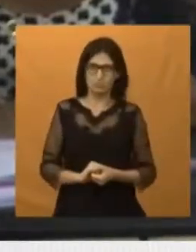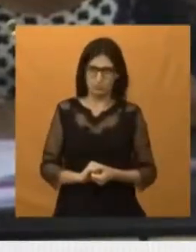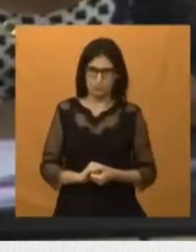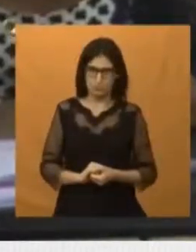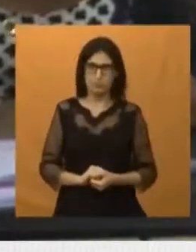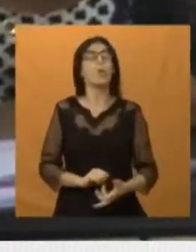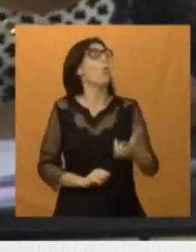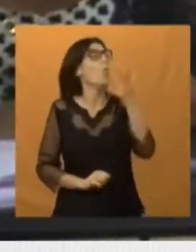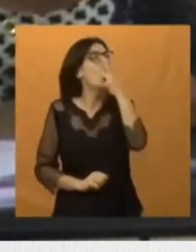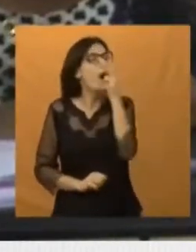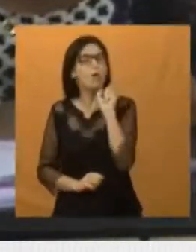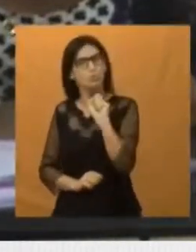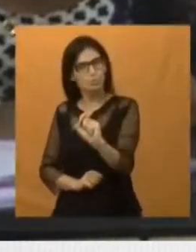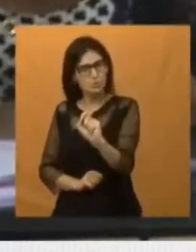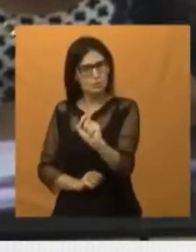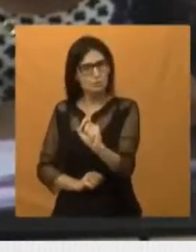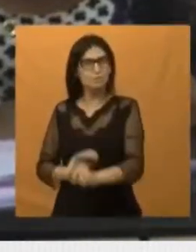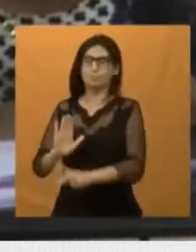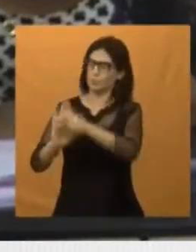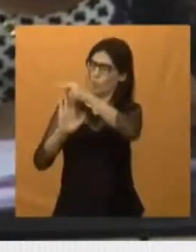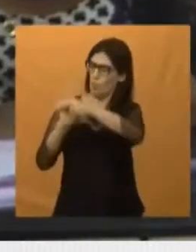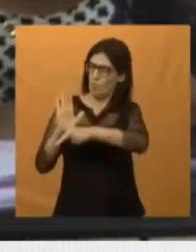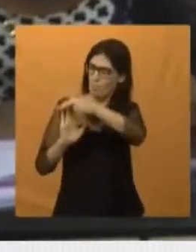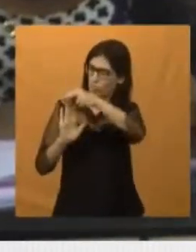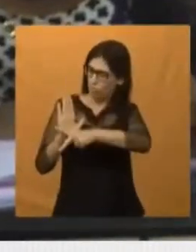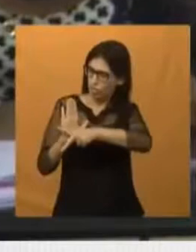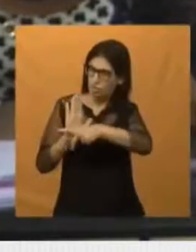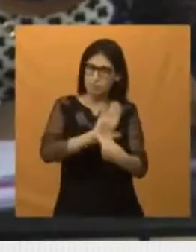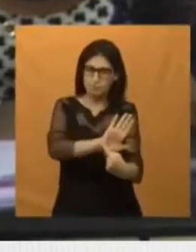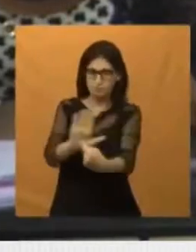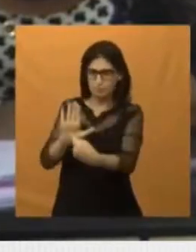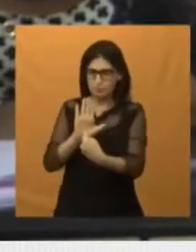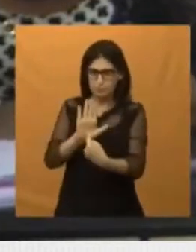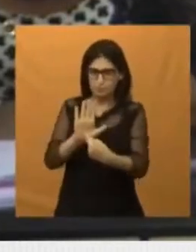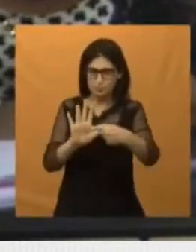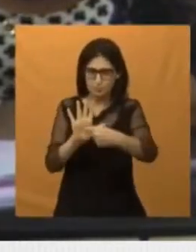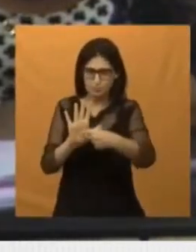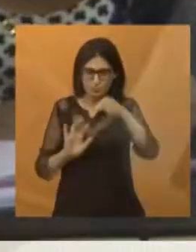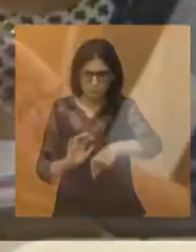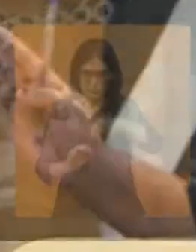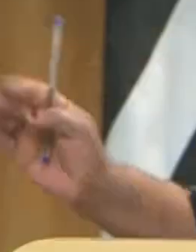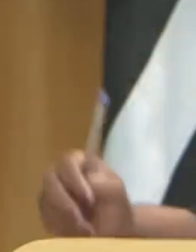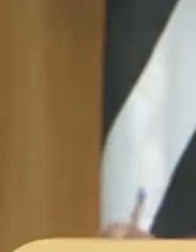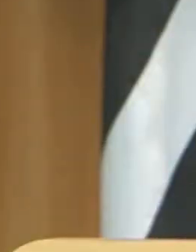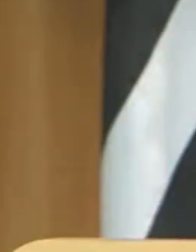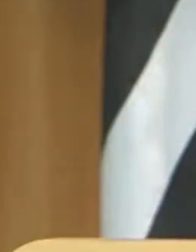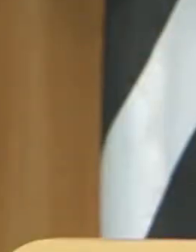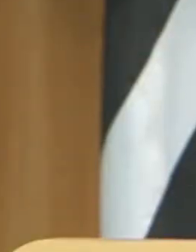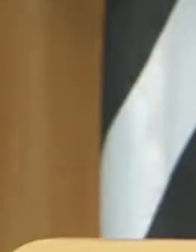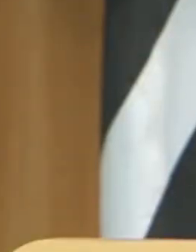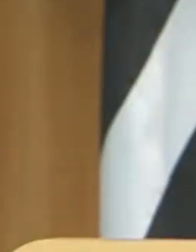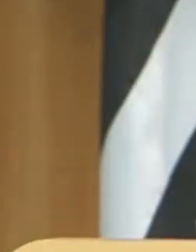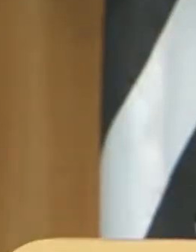Eu acho que esse projeto apresentado hoje aqui, ele vai ser um marco no município.